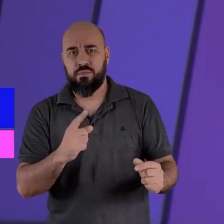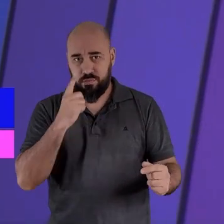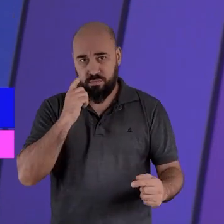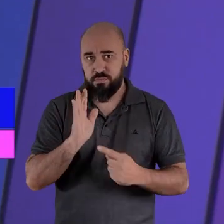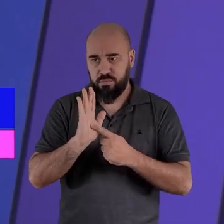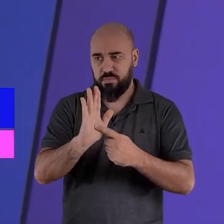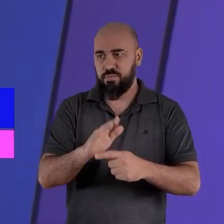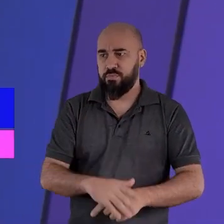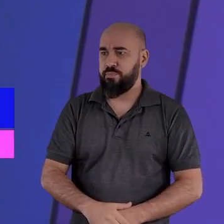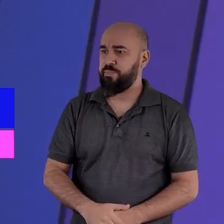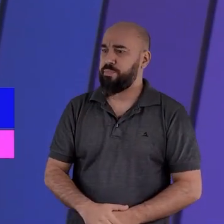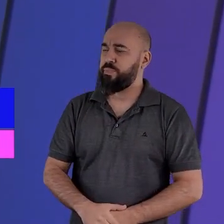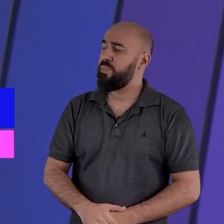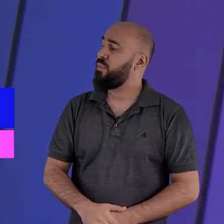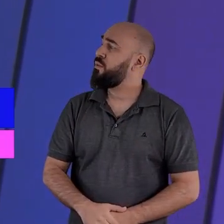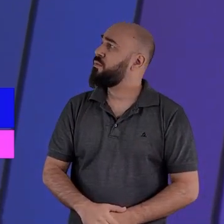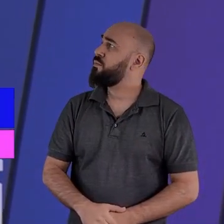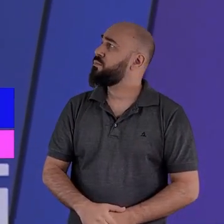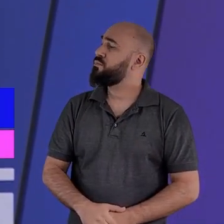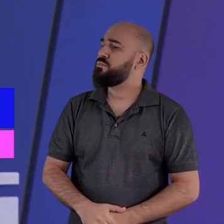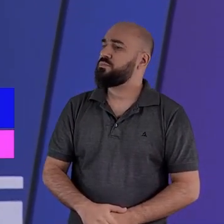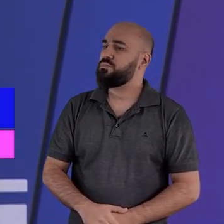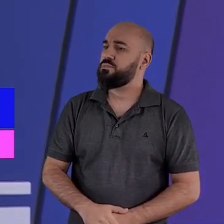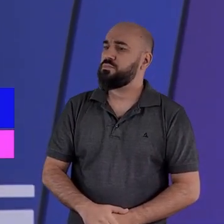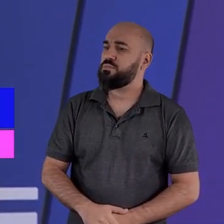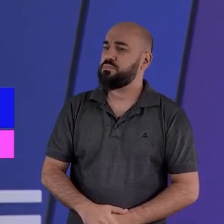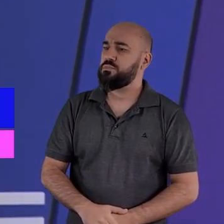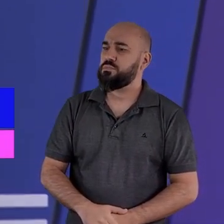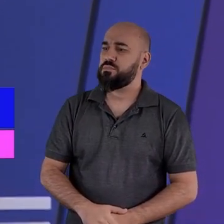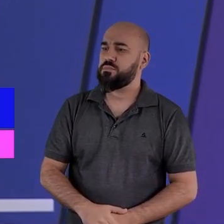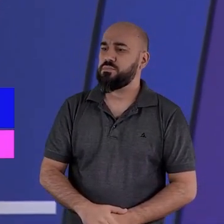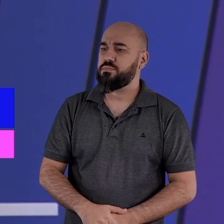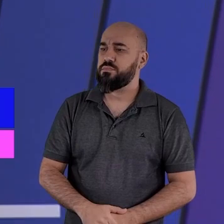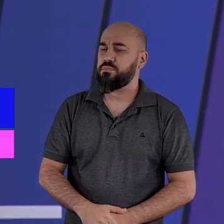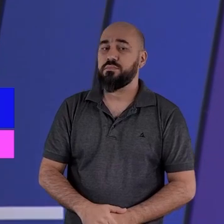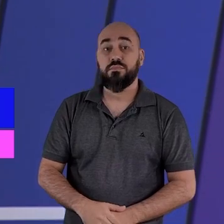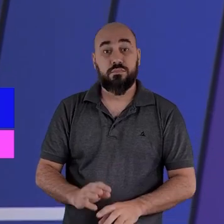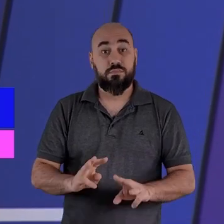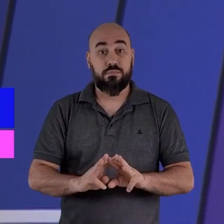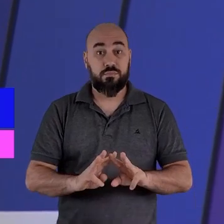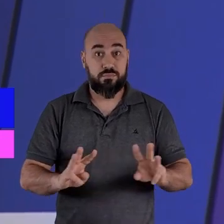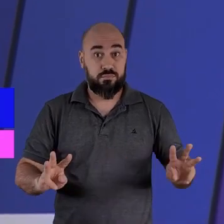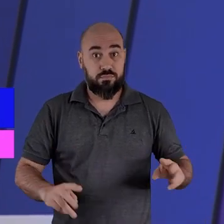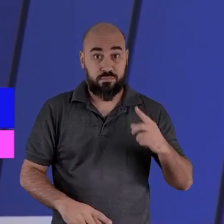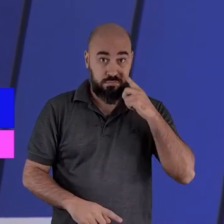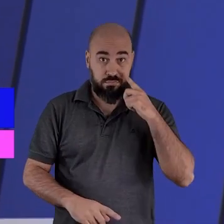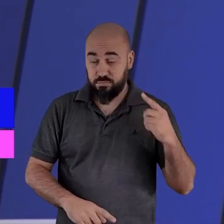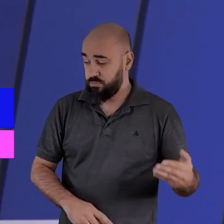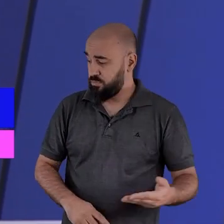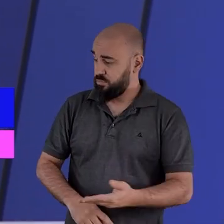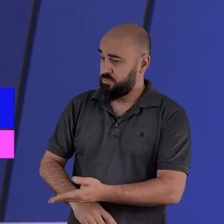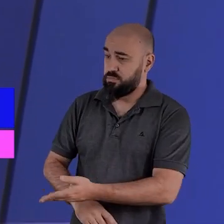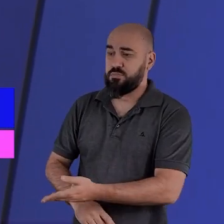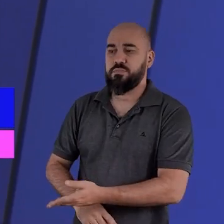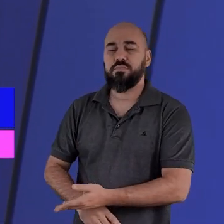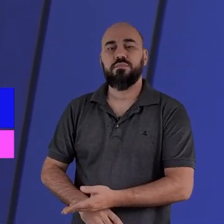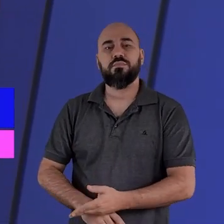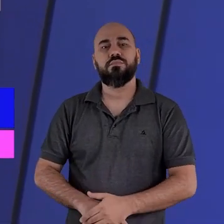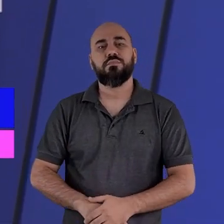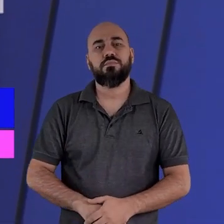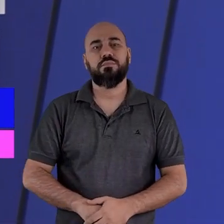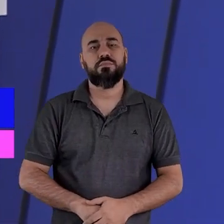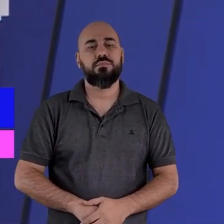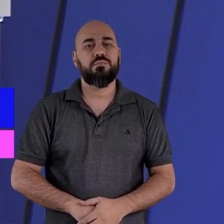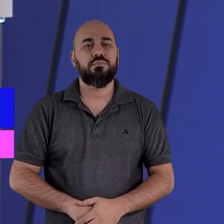ir no seguinte site. Vou te falar e vai aparecer também aqui embaixo da tela da TV Novo Tempo.